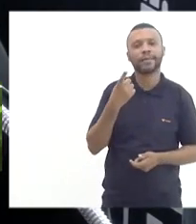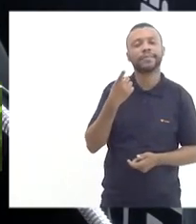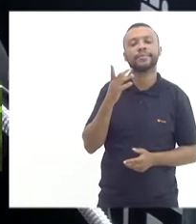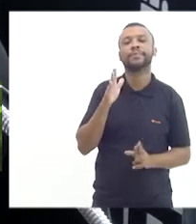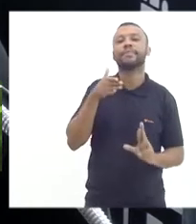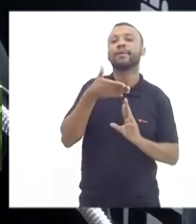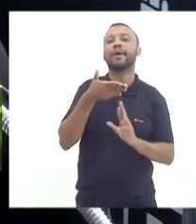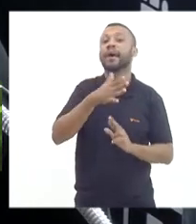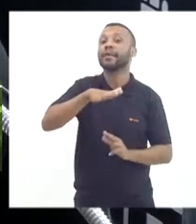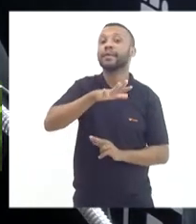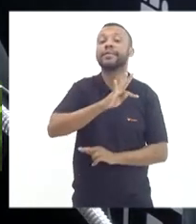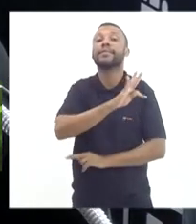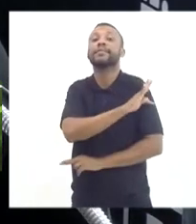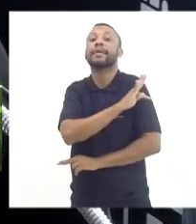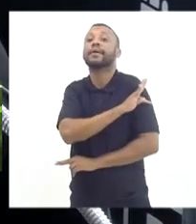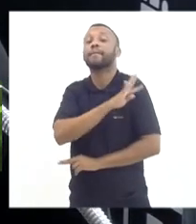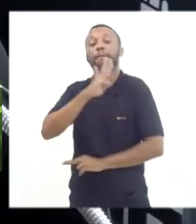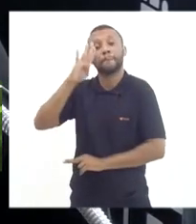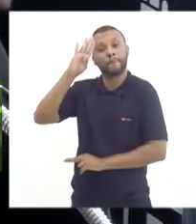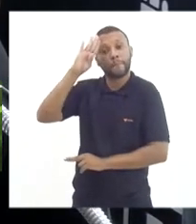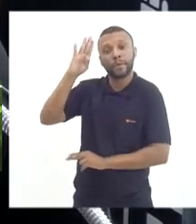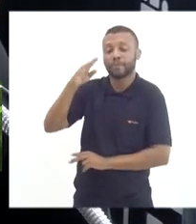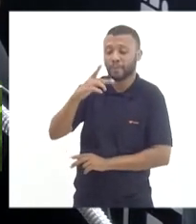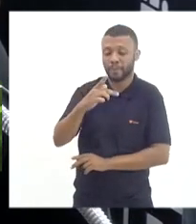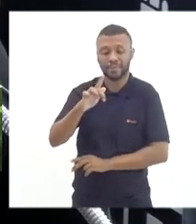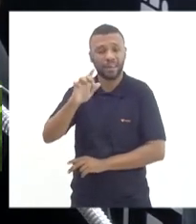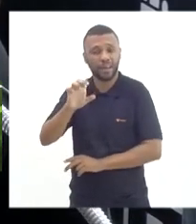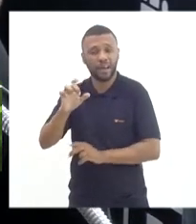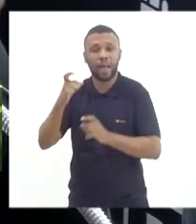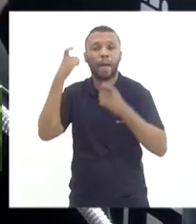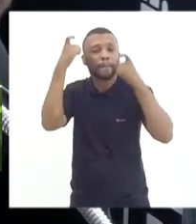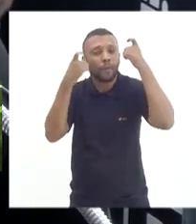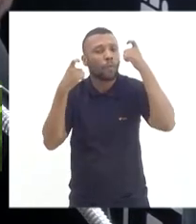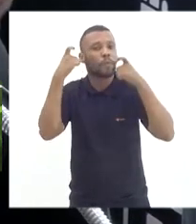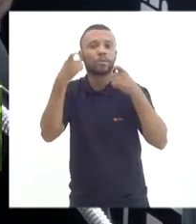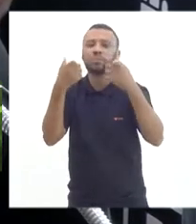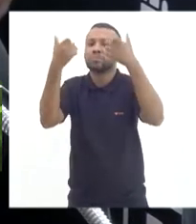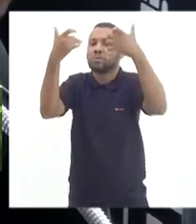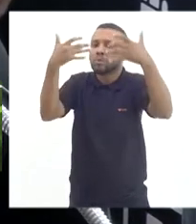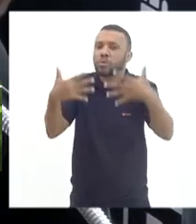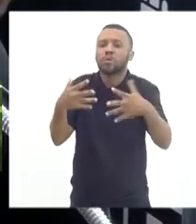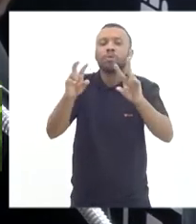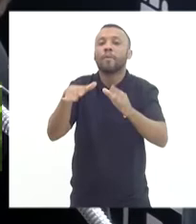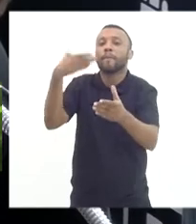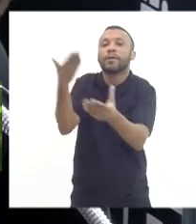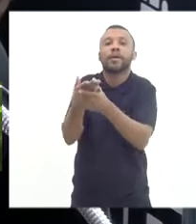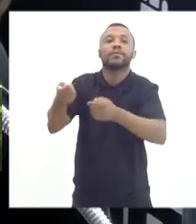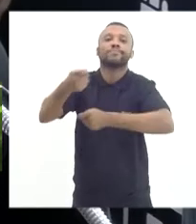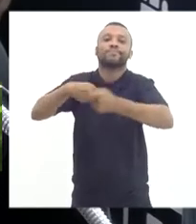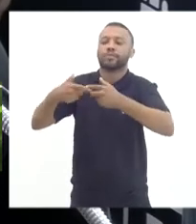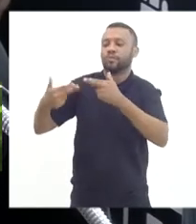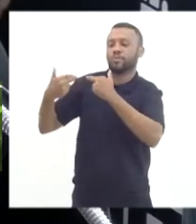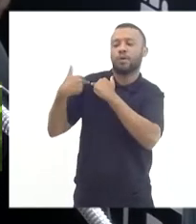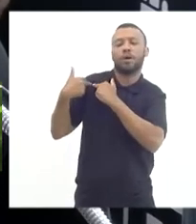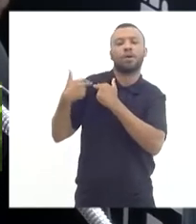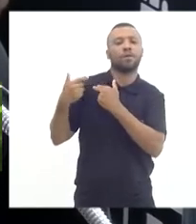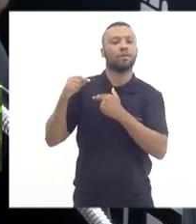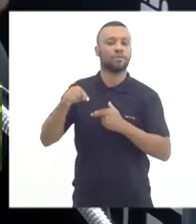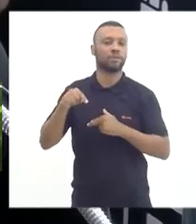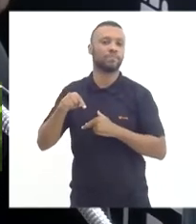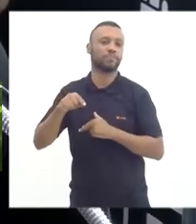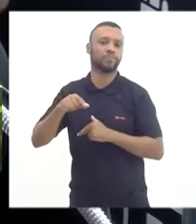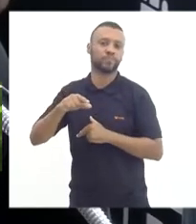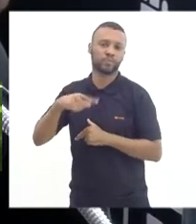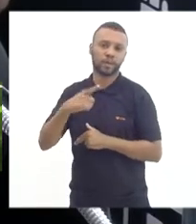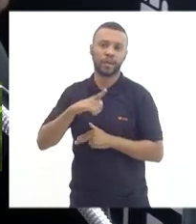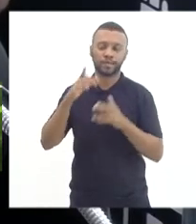principalmente a preocupação da PGE, né, quando levantou a questão do processo administrativo de responsabilização. A